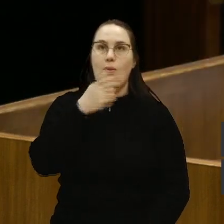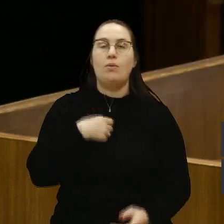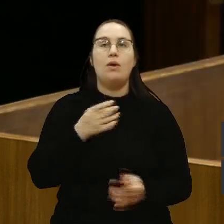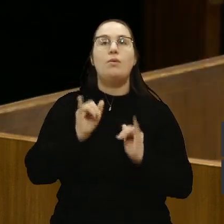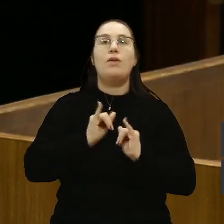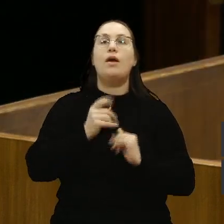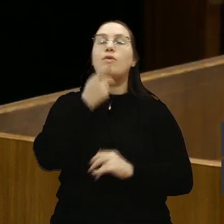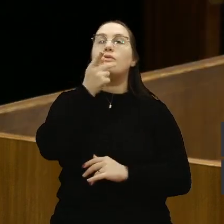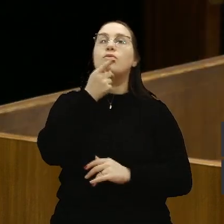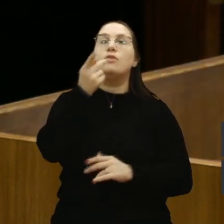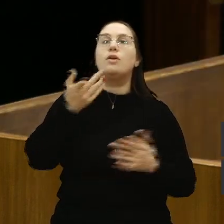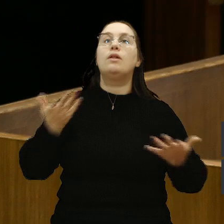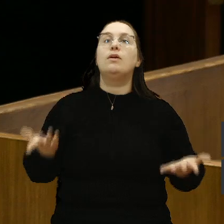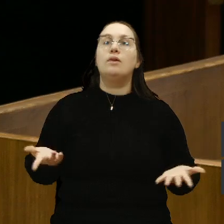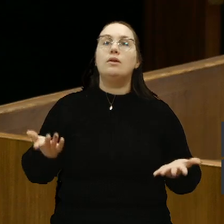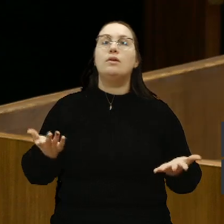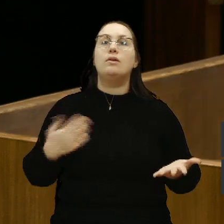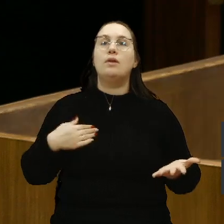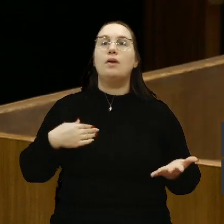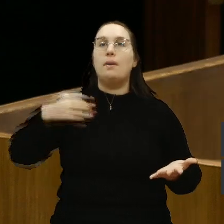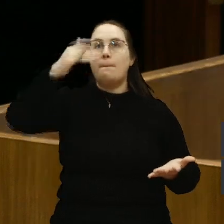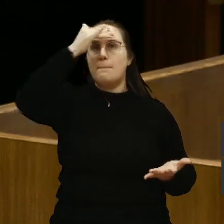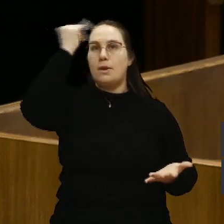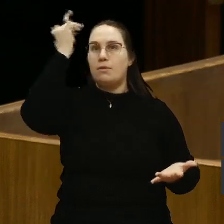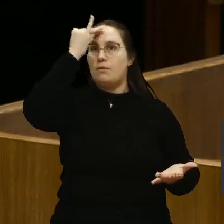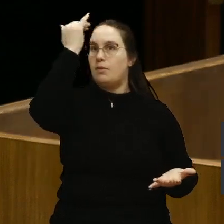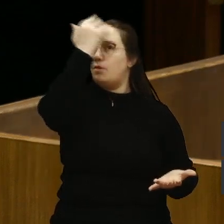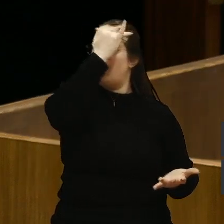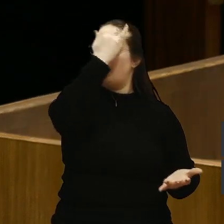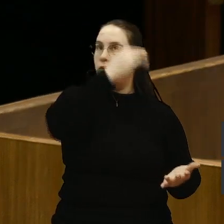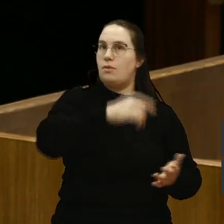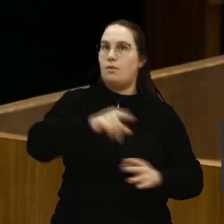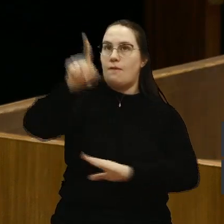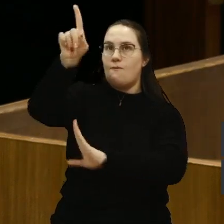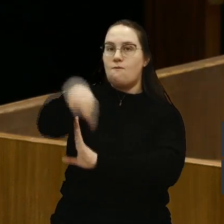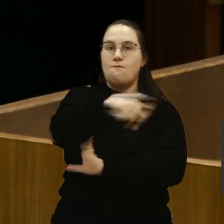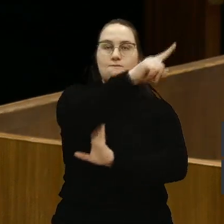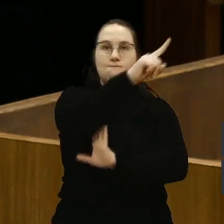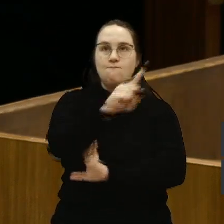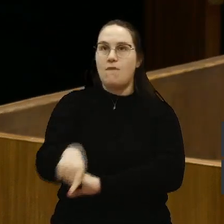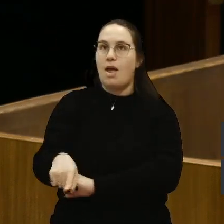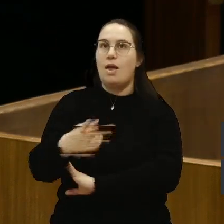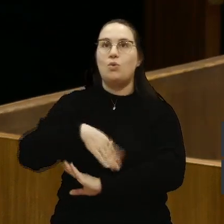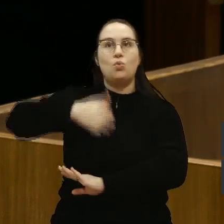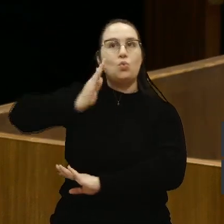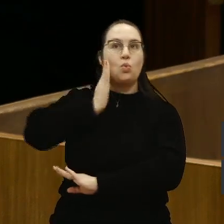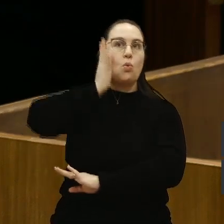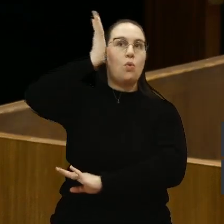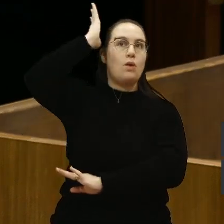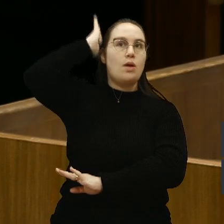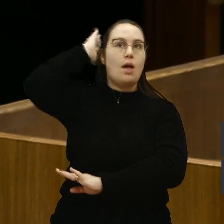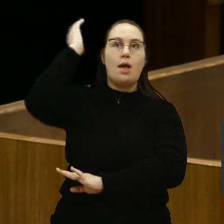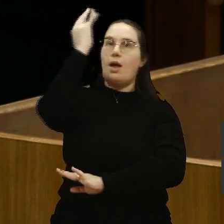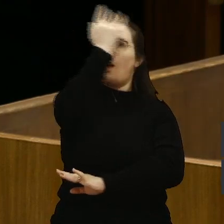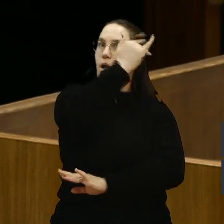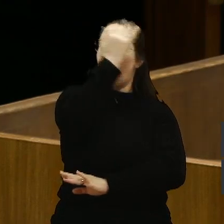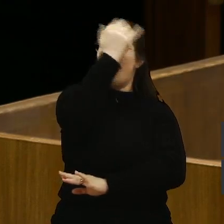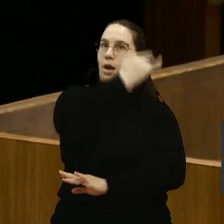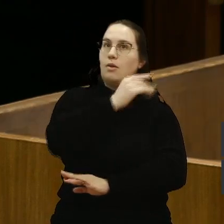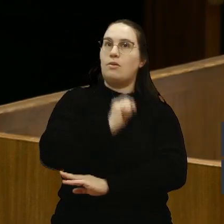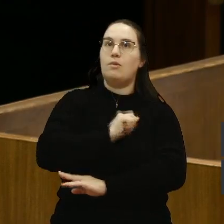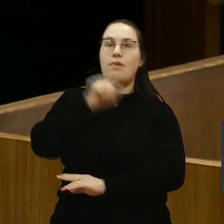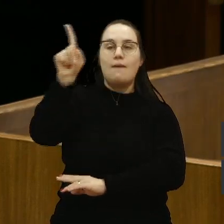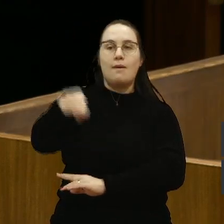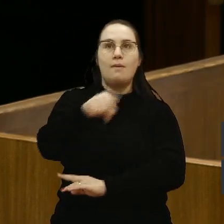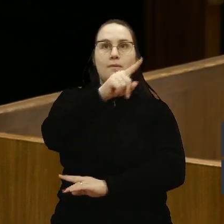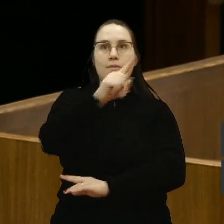Tá aqui, prefeito Adiló, ó, veto do Guerra, e o prefeito Adiló votou para derrubar o